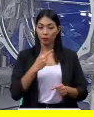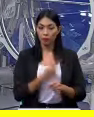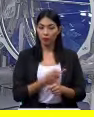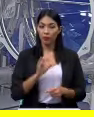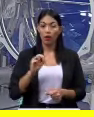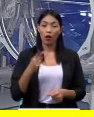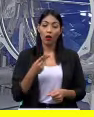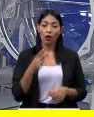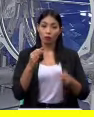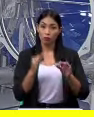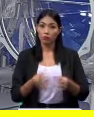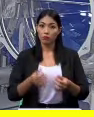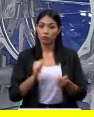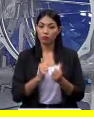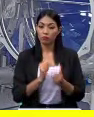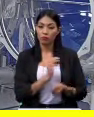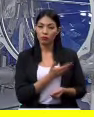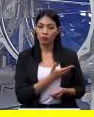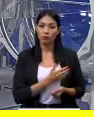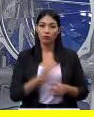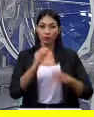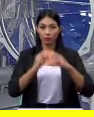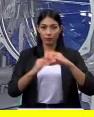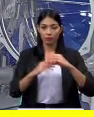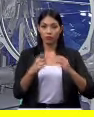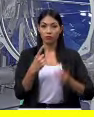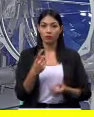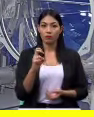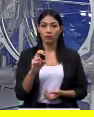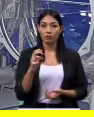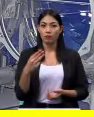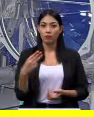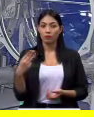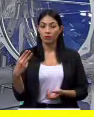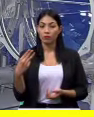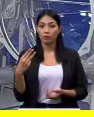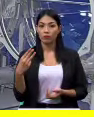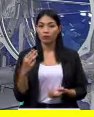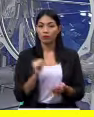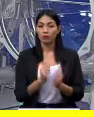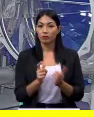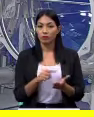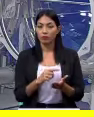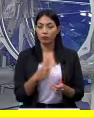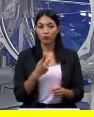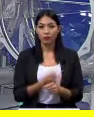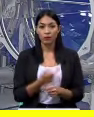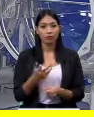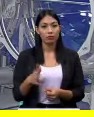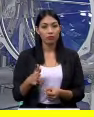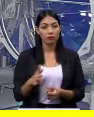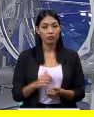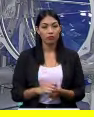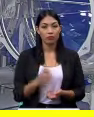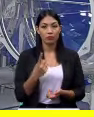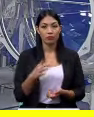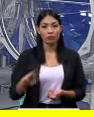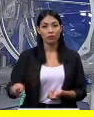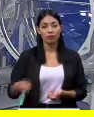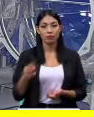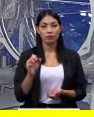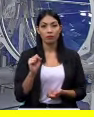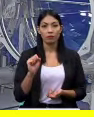time do coração. Este é o concurso número 1533 da Time Mania, com o prêmio estimado em